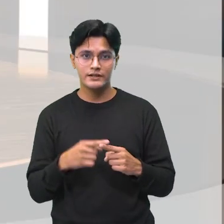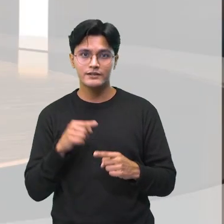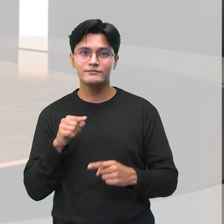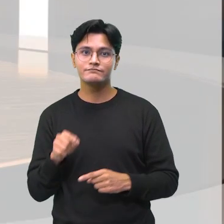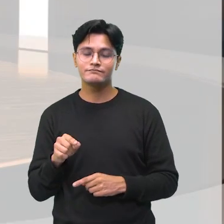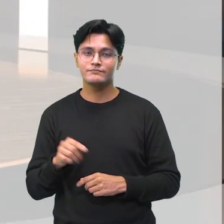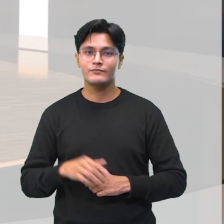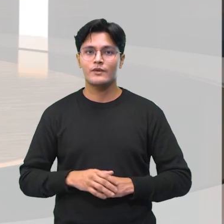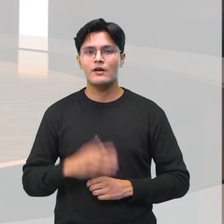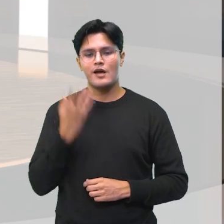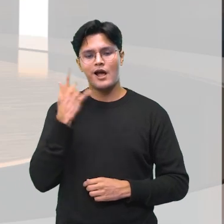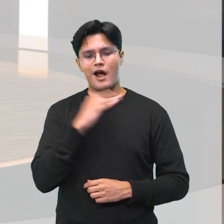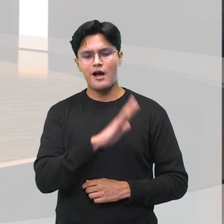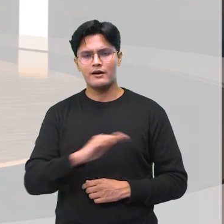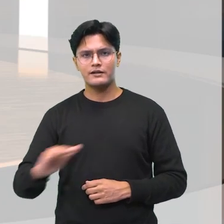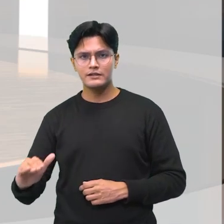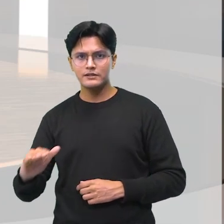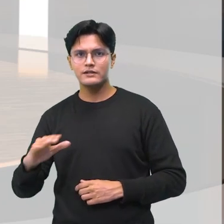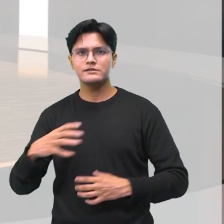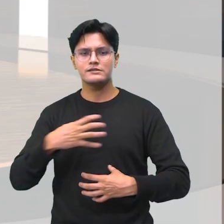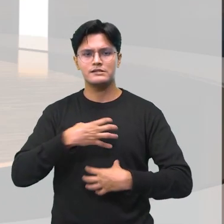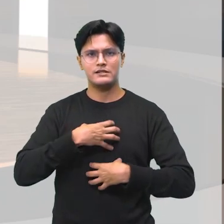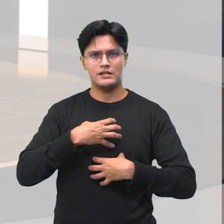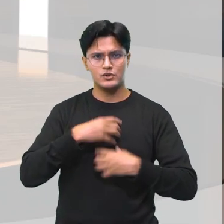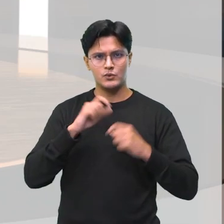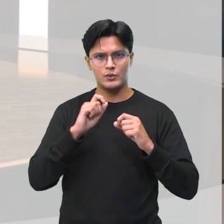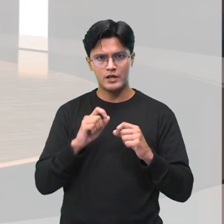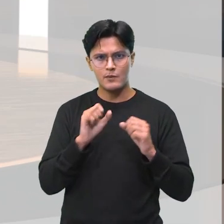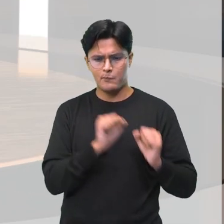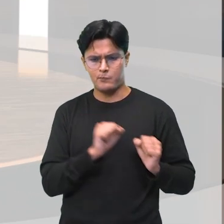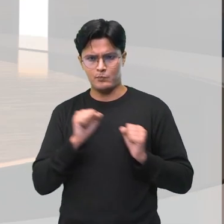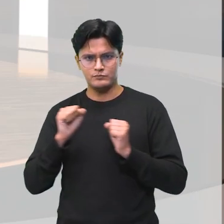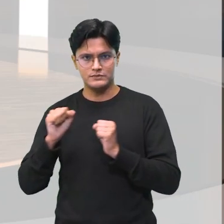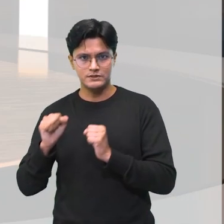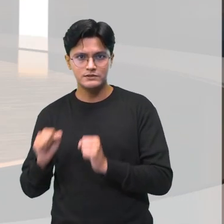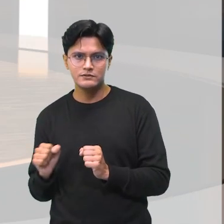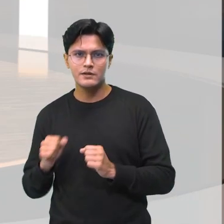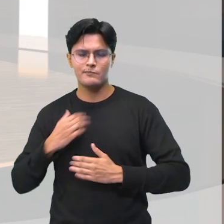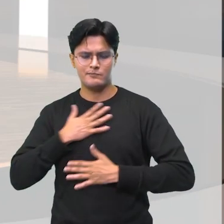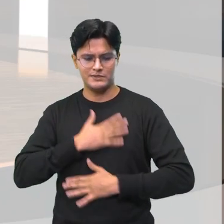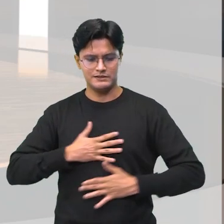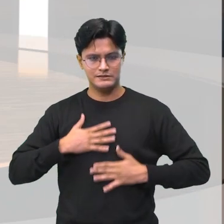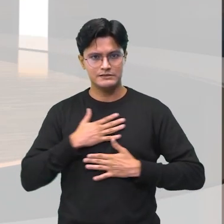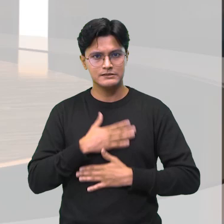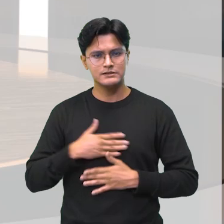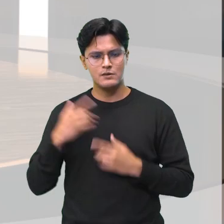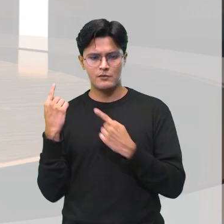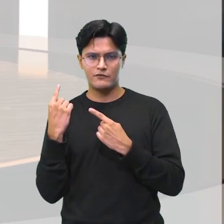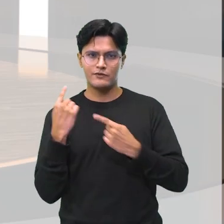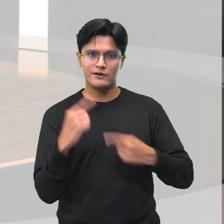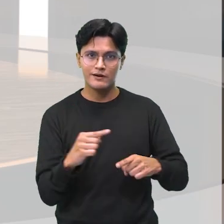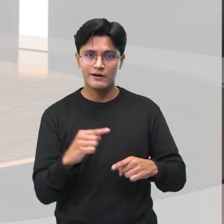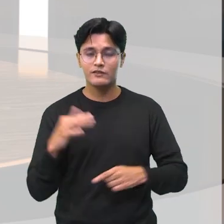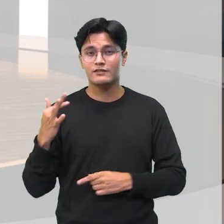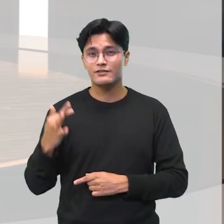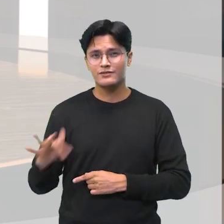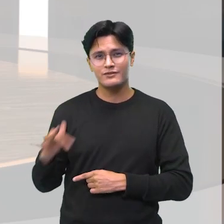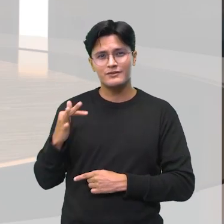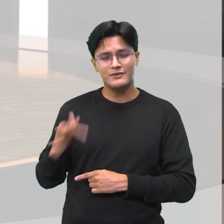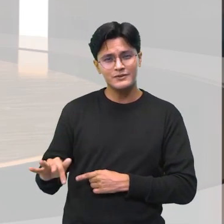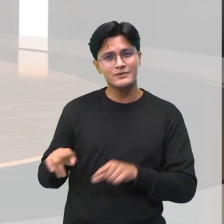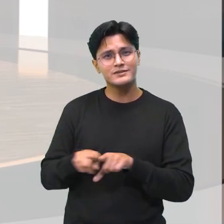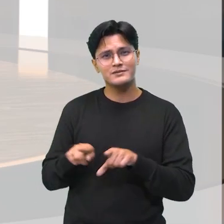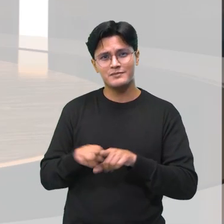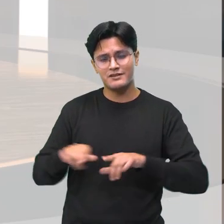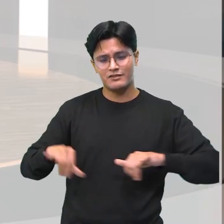associarem prazer, sucesso, poder a uma habilidade de causar dor e um sofrimento a